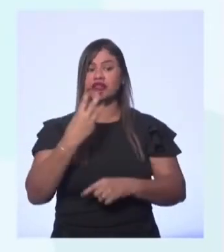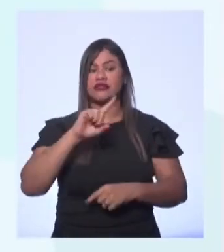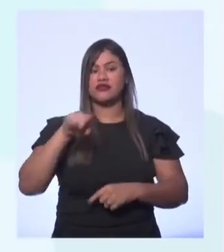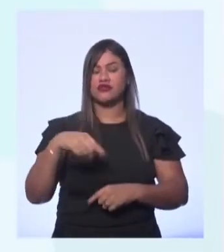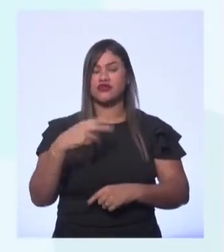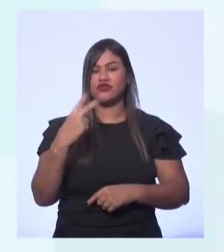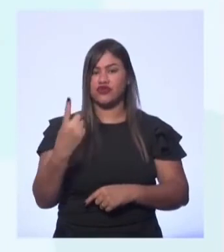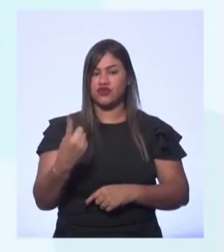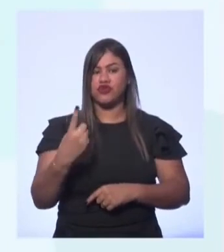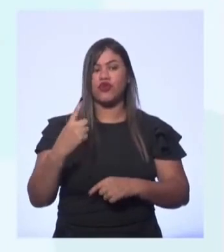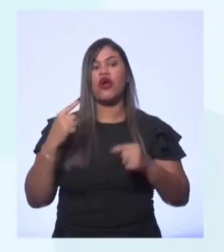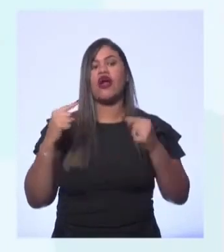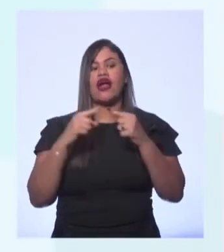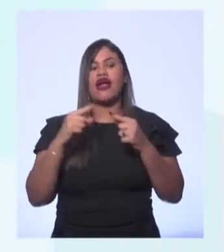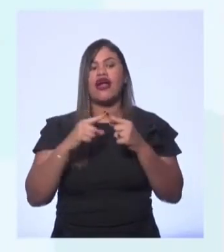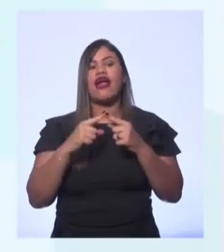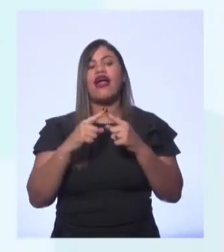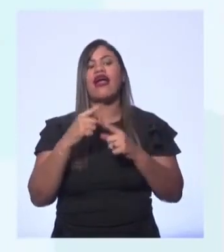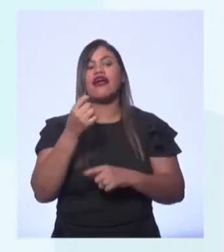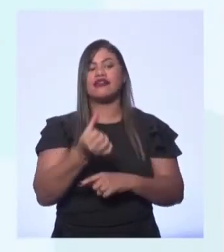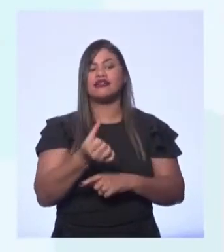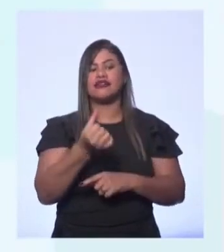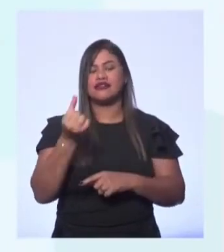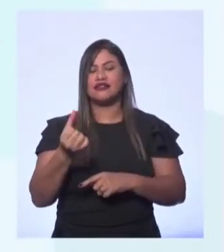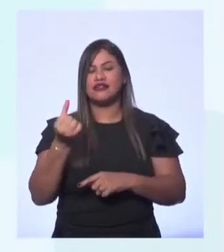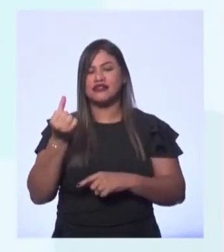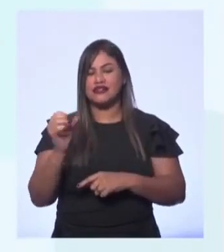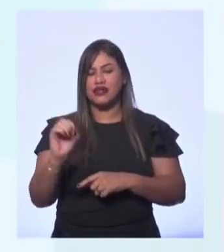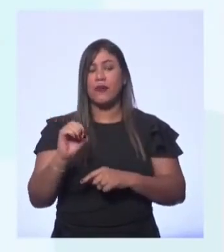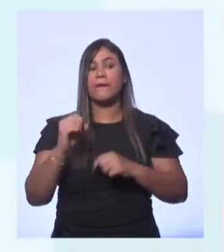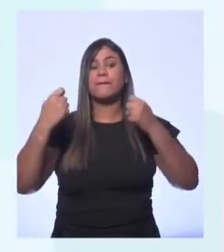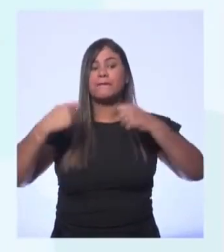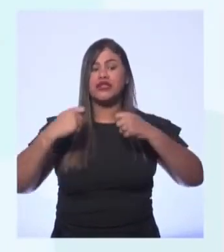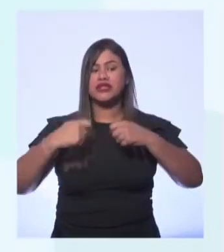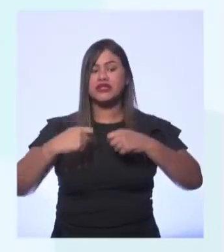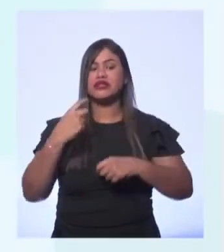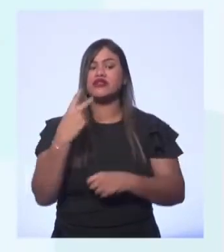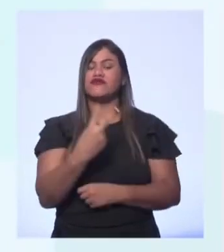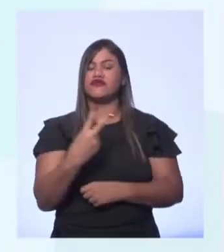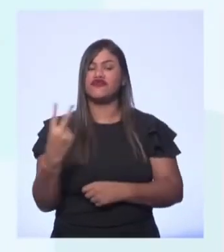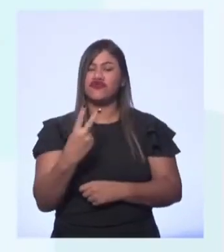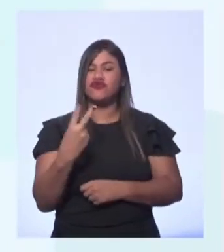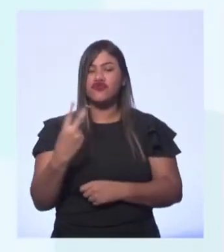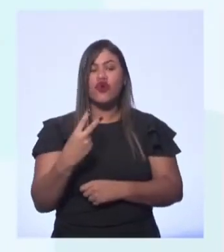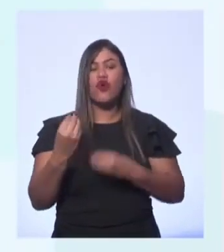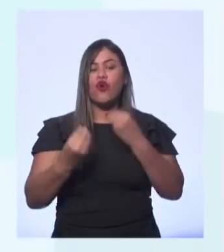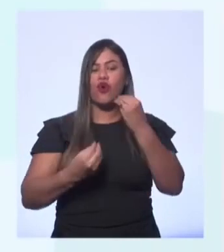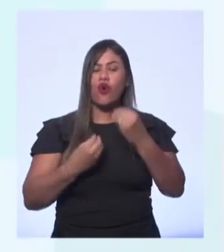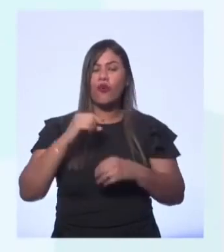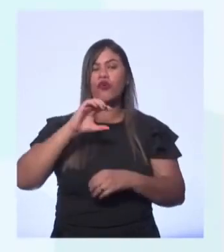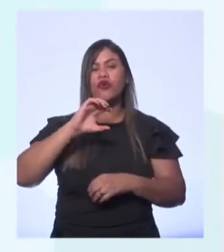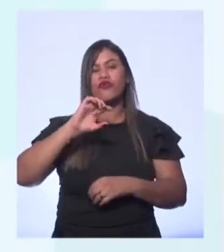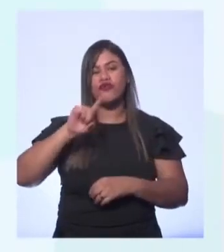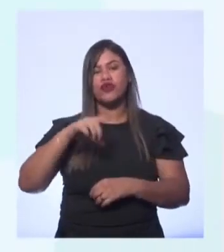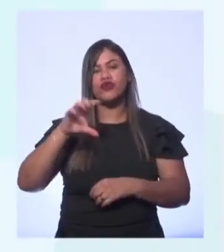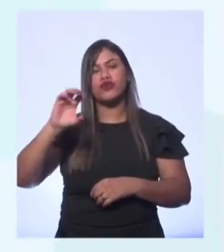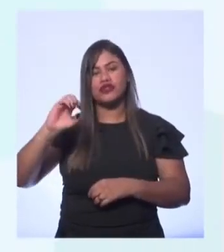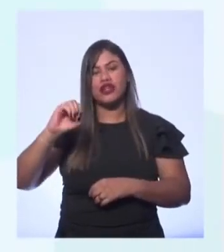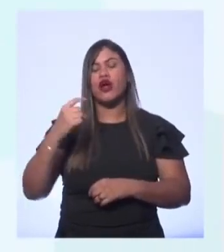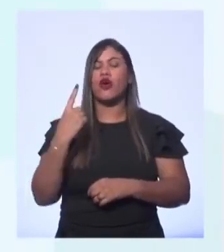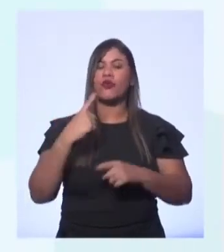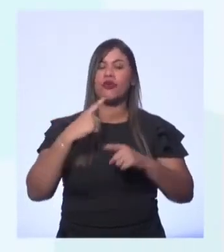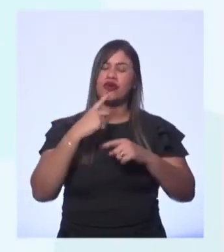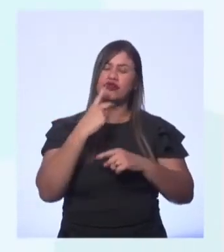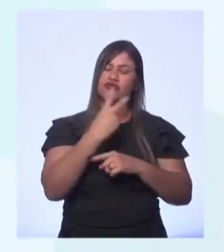vezes 220 dá o 660. Para chegar no 682, sobra 22. Coloca a vírgula e o 0. Uma vez 220